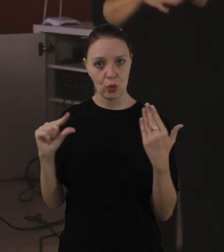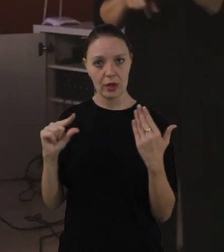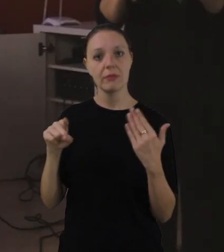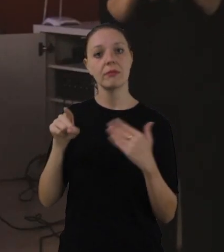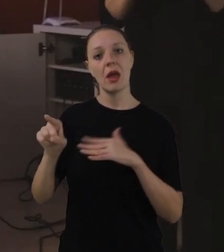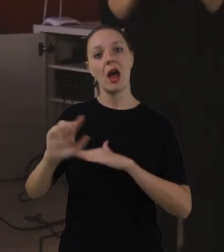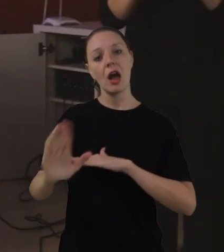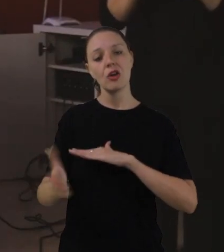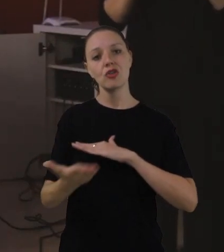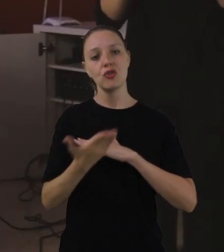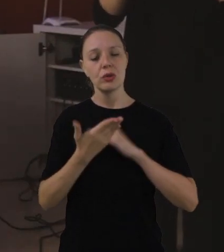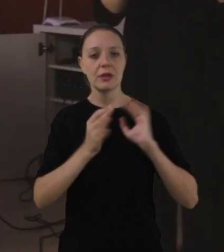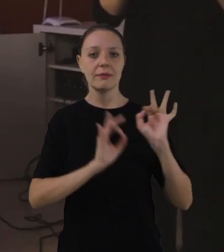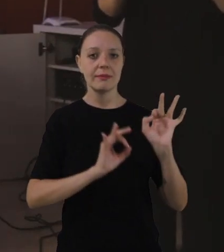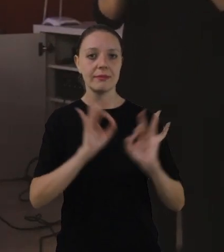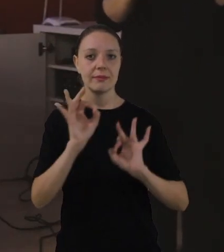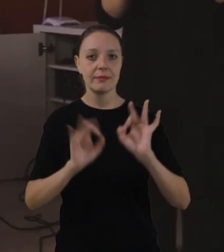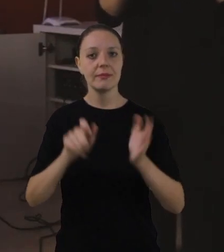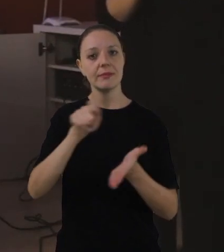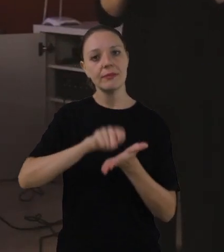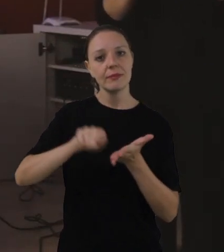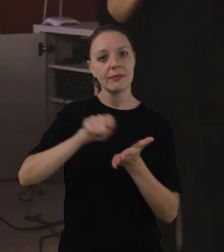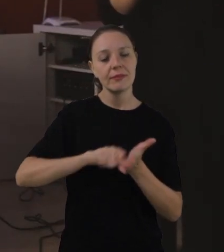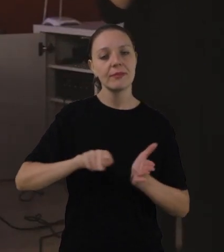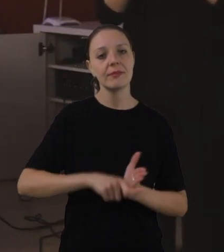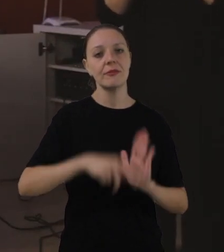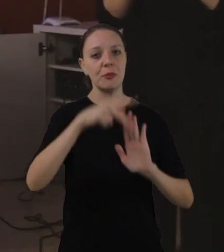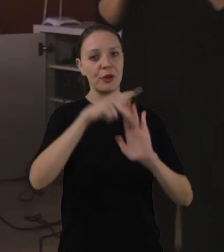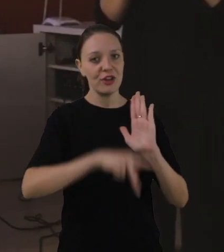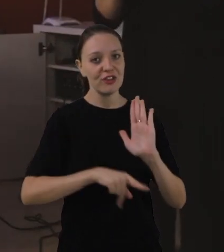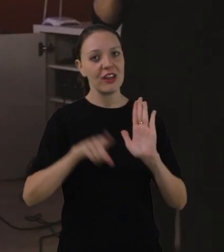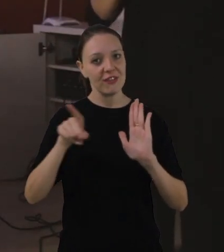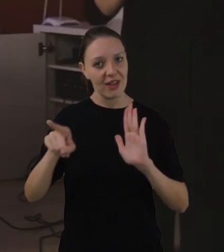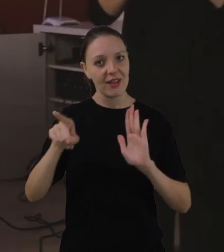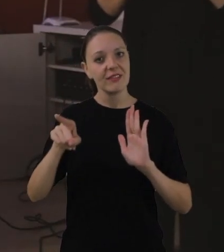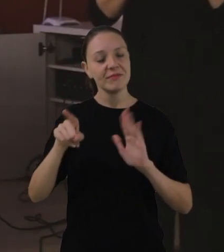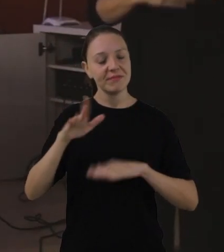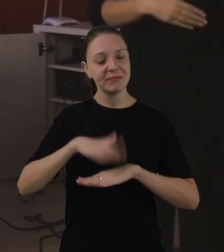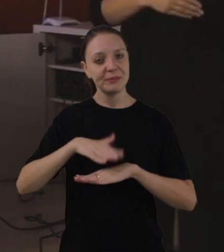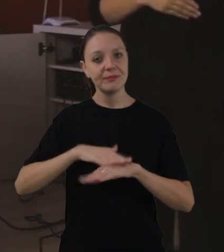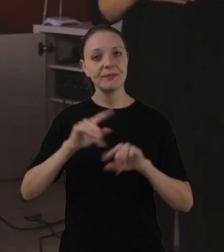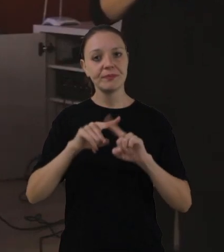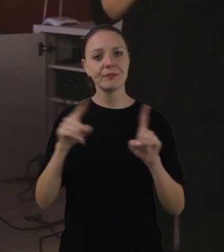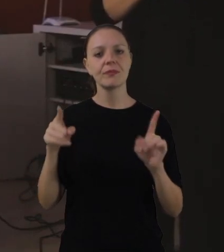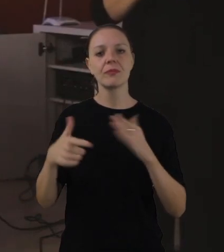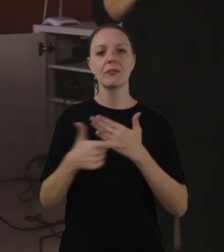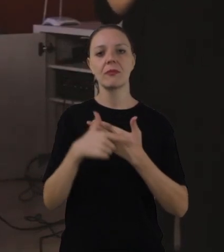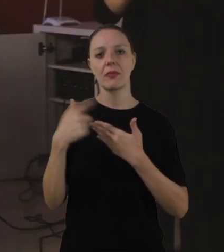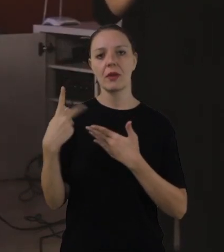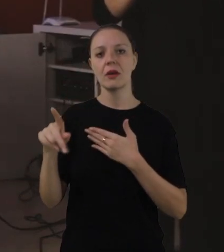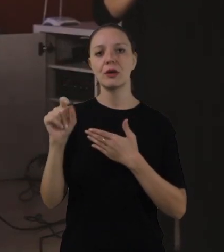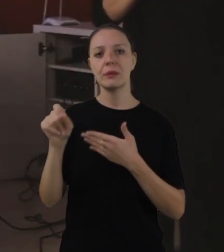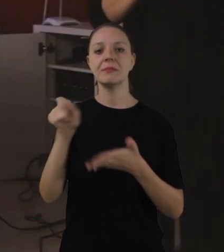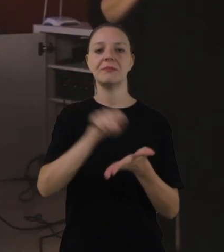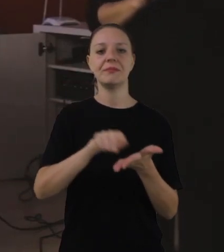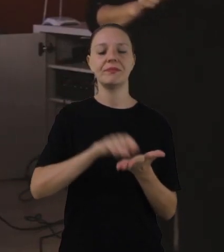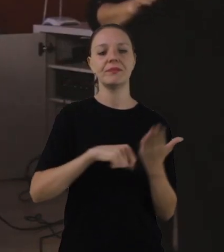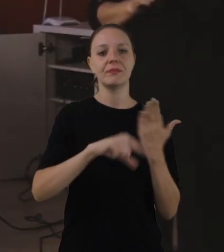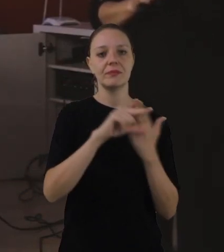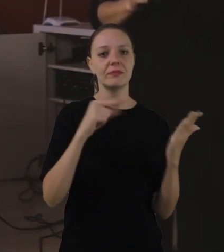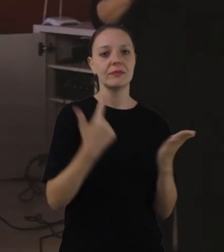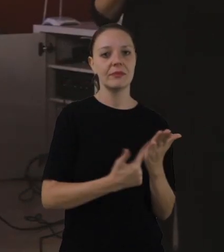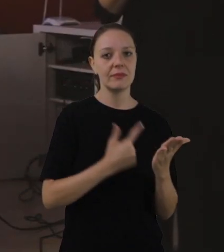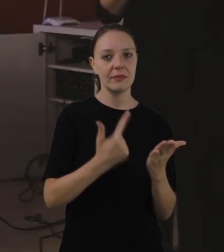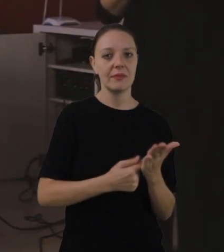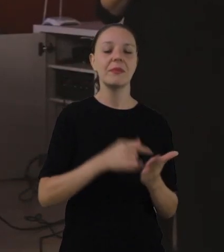também em todo esse movimento de escrita de projetos, mas ela tem um papel muito importante social, que é escrever os livros. É ela que escreveu o nosso livro